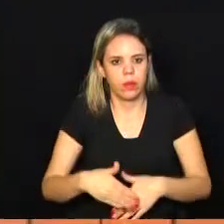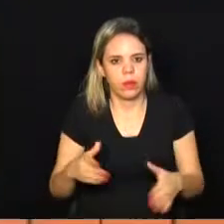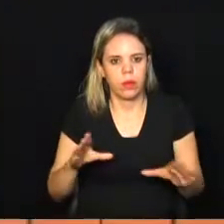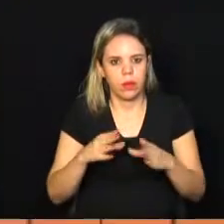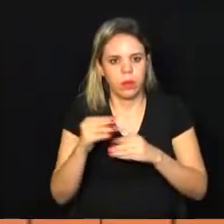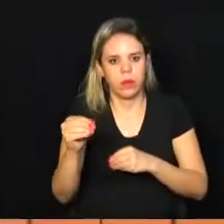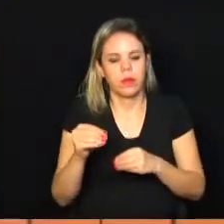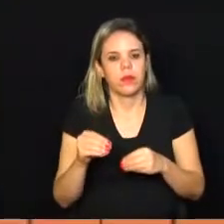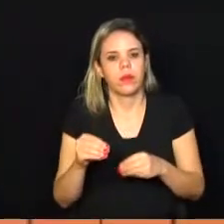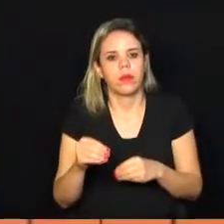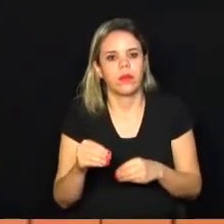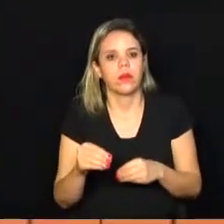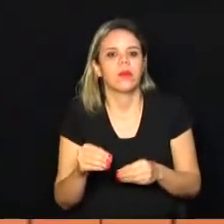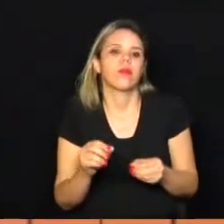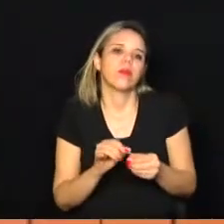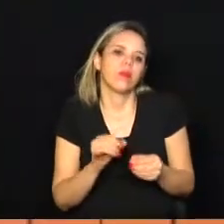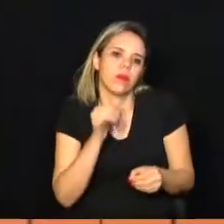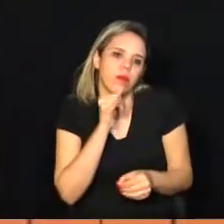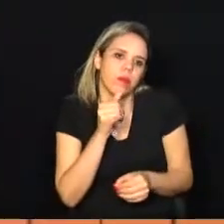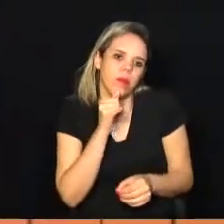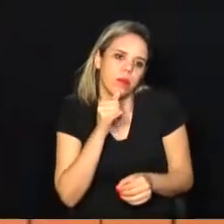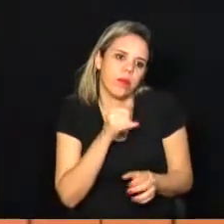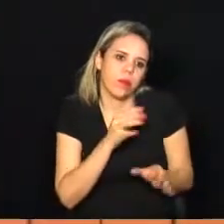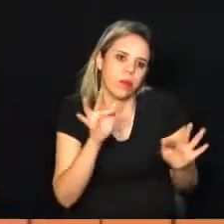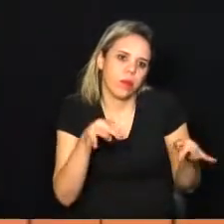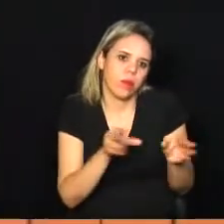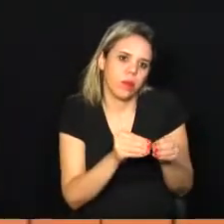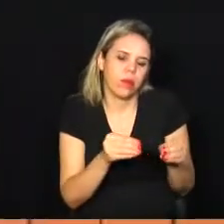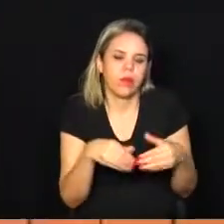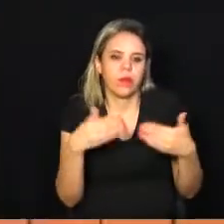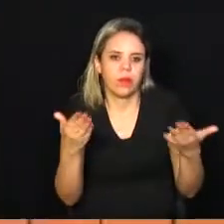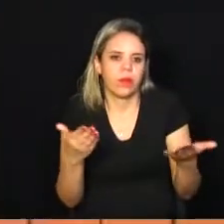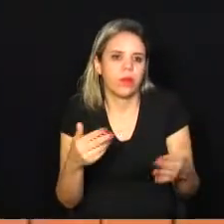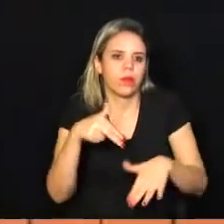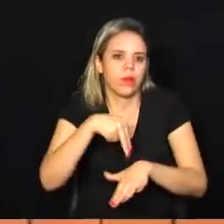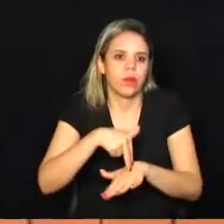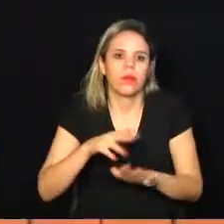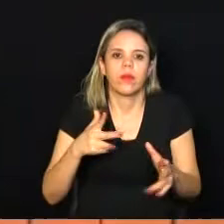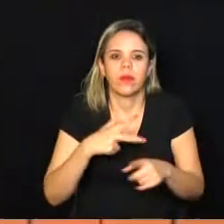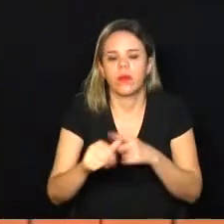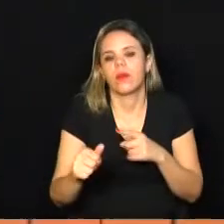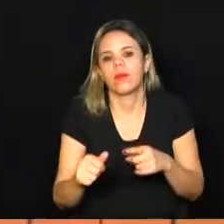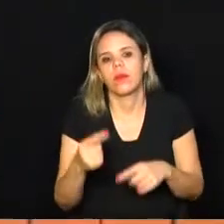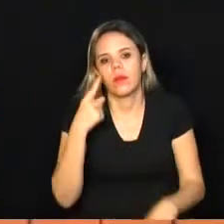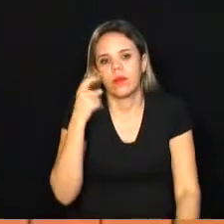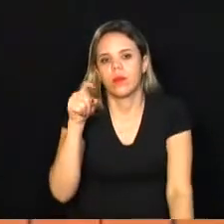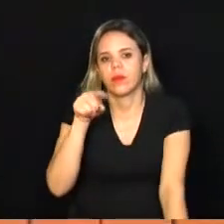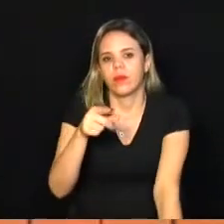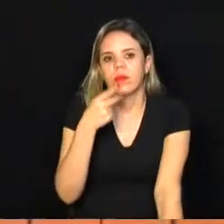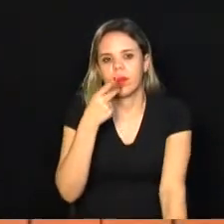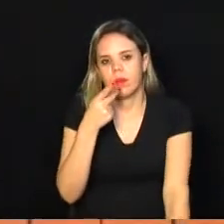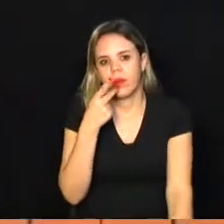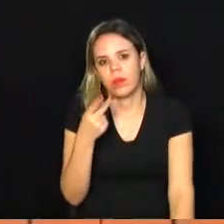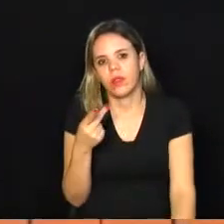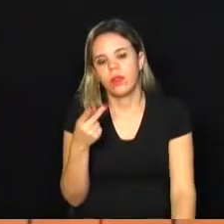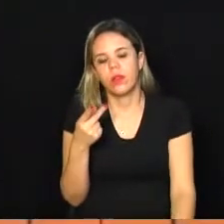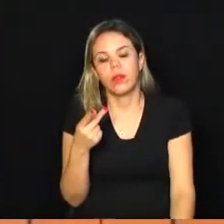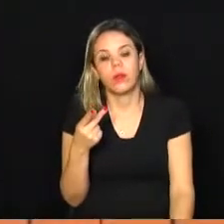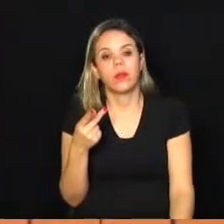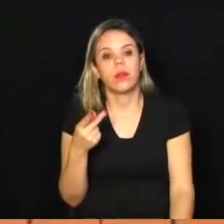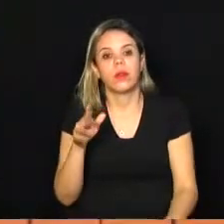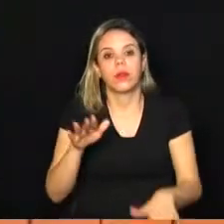eliminado, seja na classificação, seja na fase final, ficou fora de pódio. Então é muito interessante que, dependendo